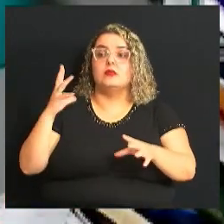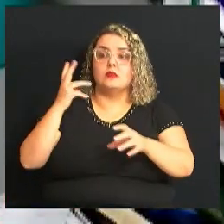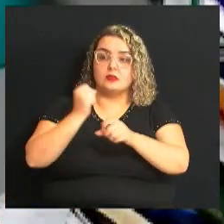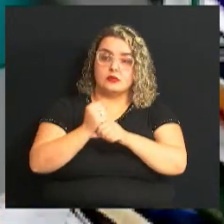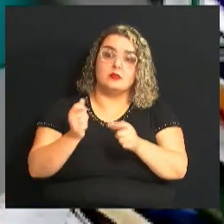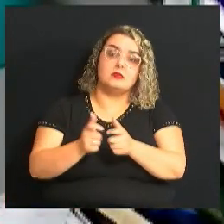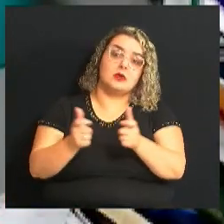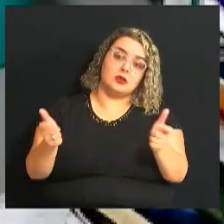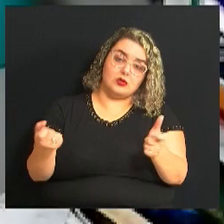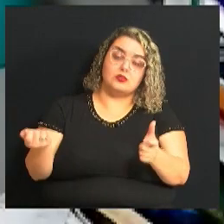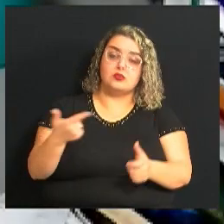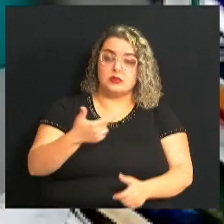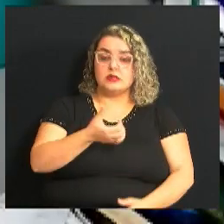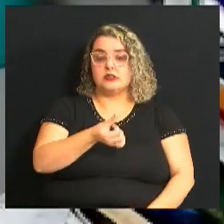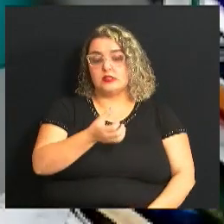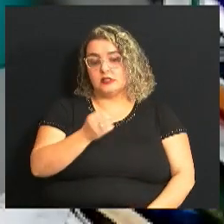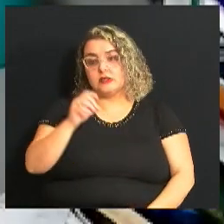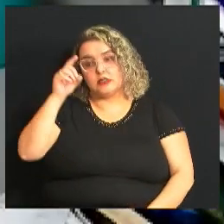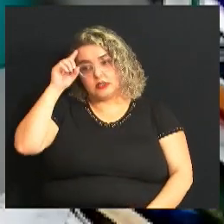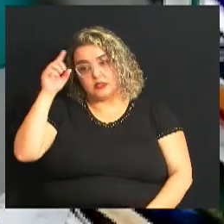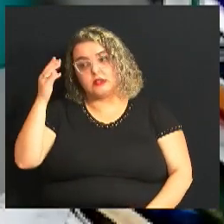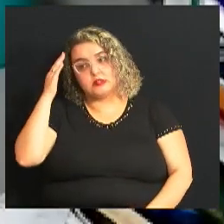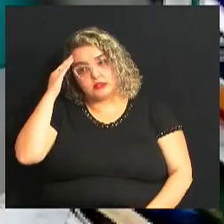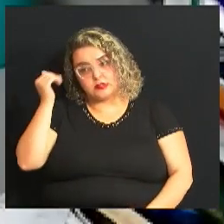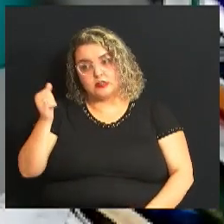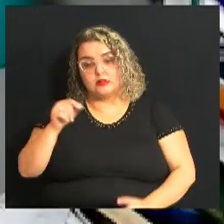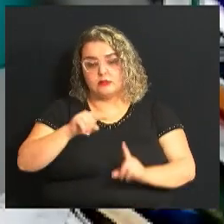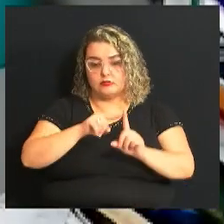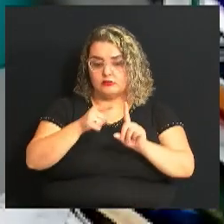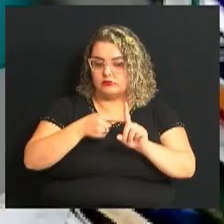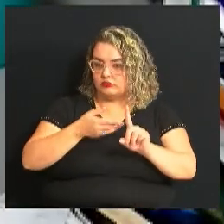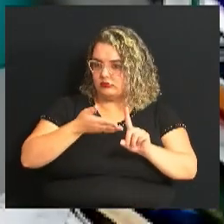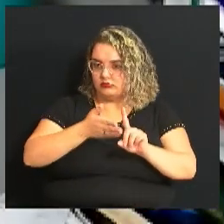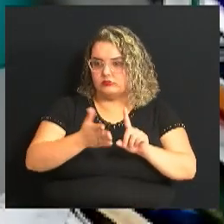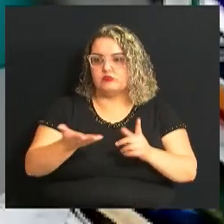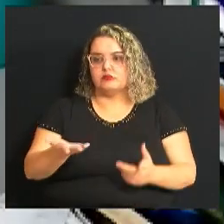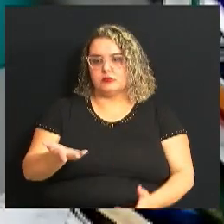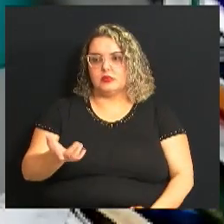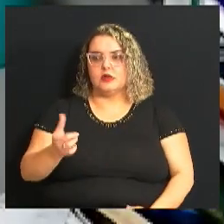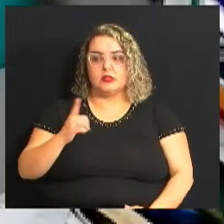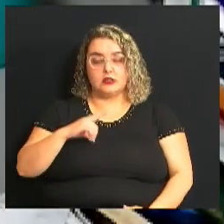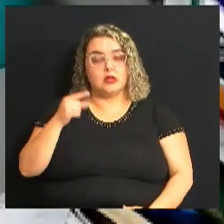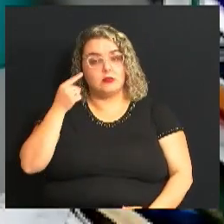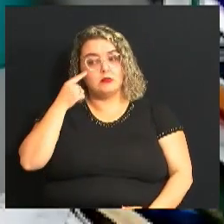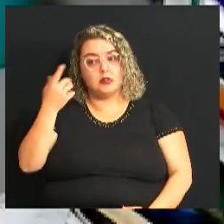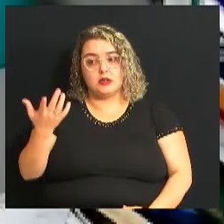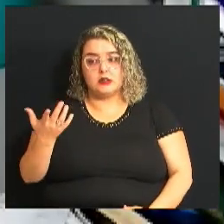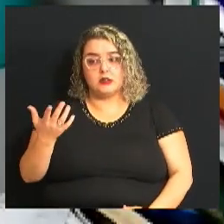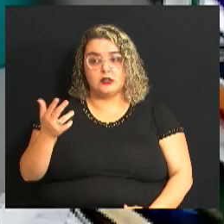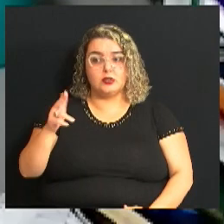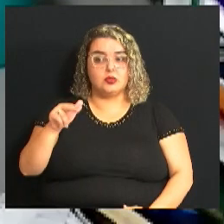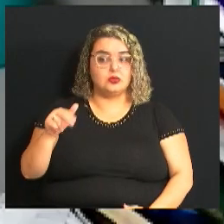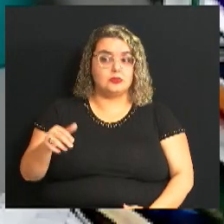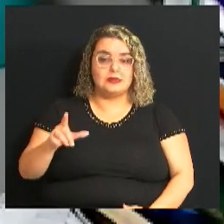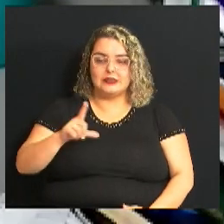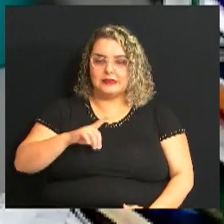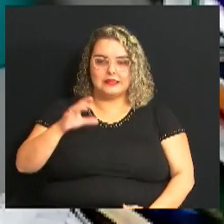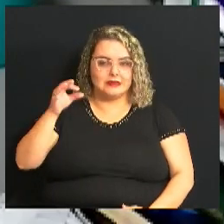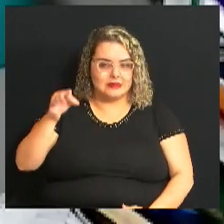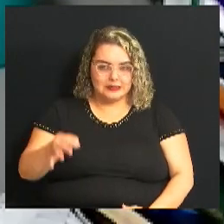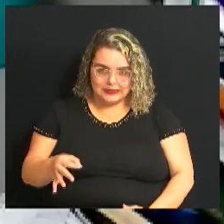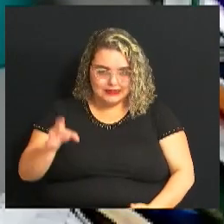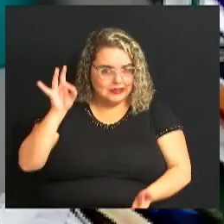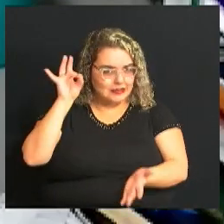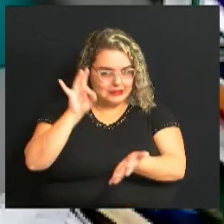do que de 60 dias, porque a gente sabe que parto há uma estimativa, mas você nunca vai ter a certeza